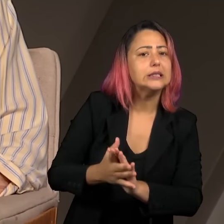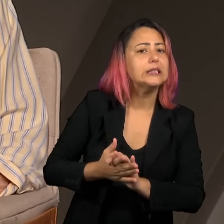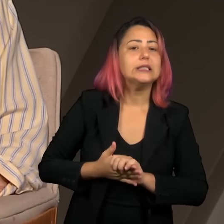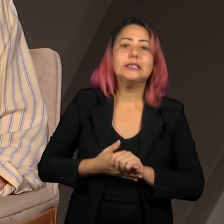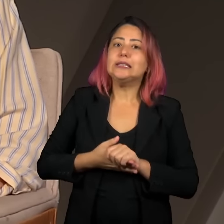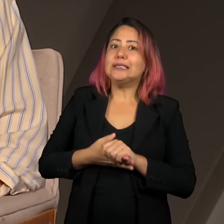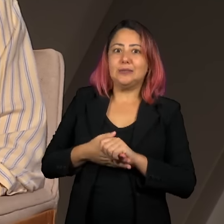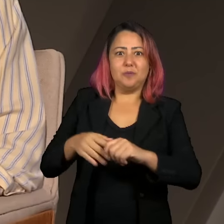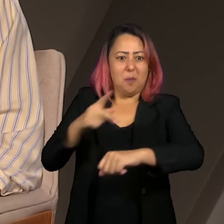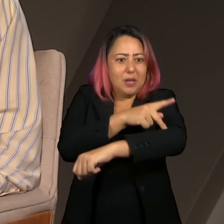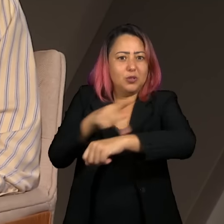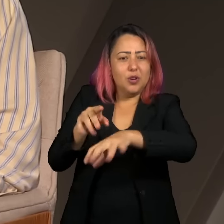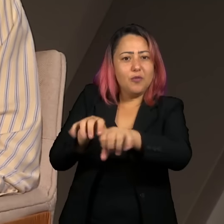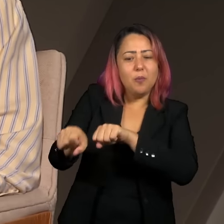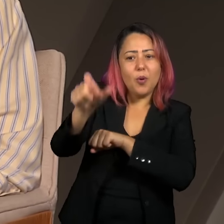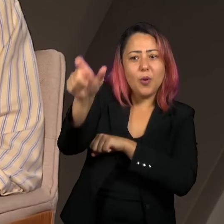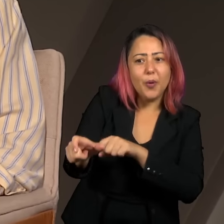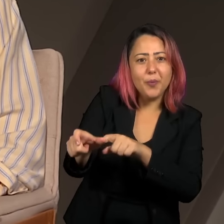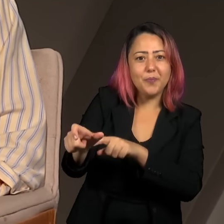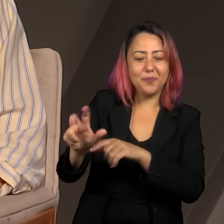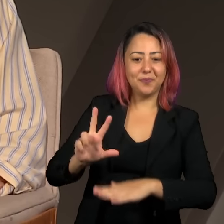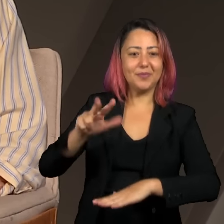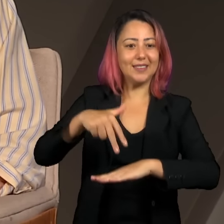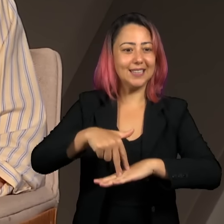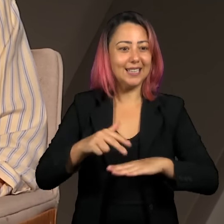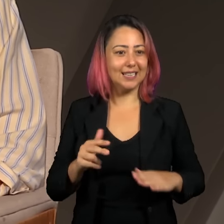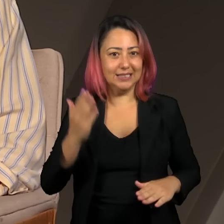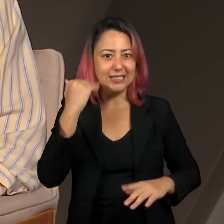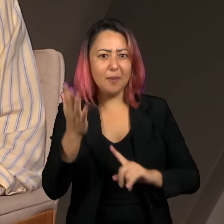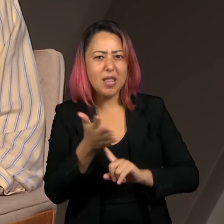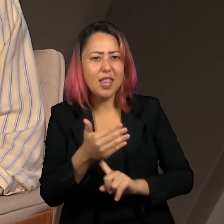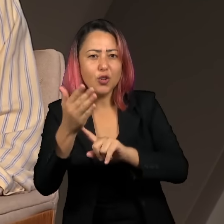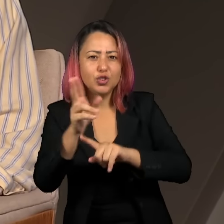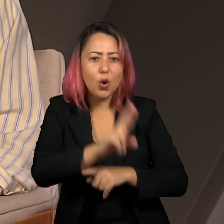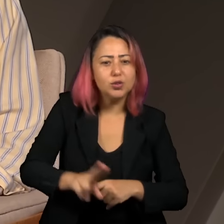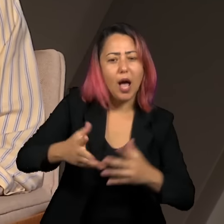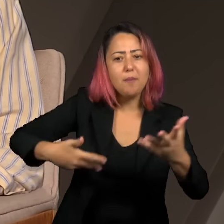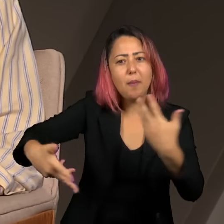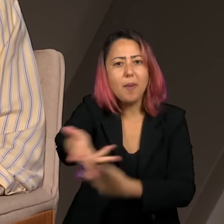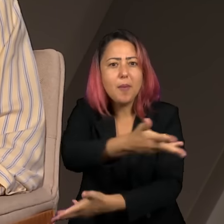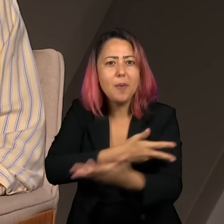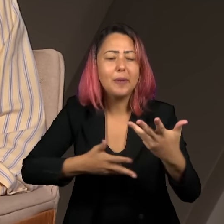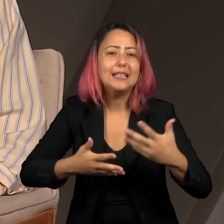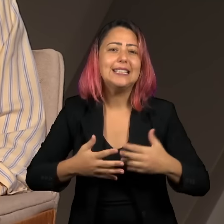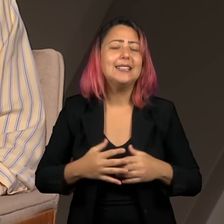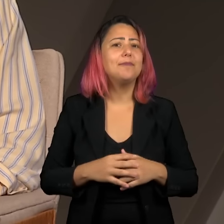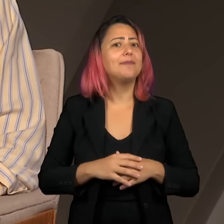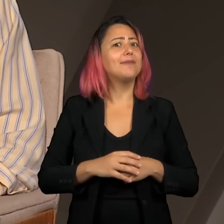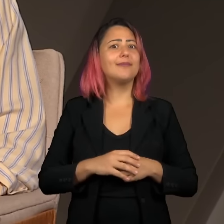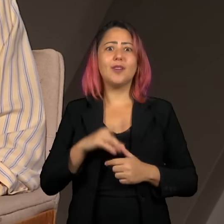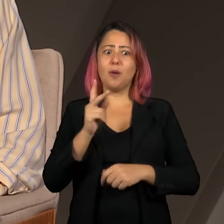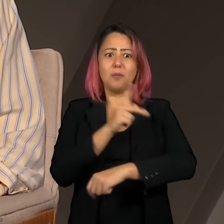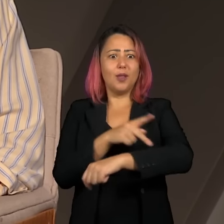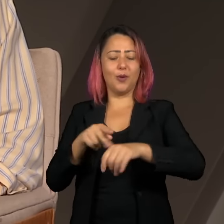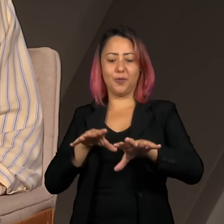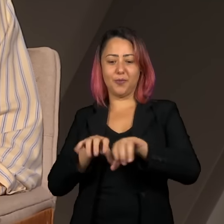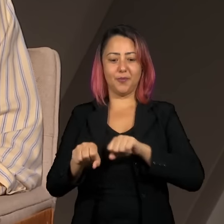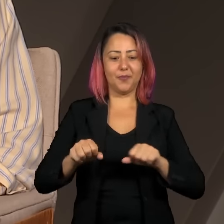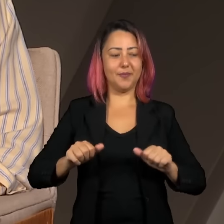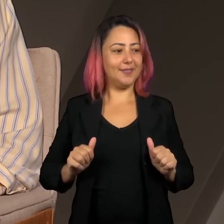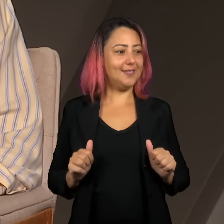professores obsoletos esse cara entra numa sala de aula hoje ele acha que né não é mais